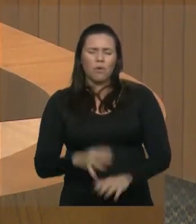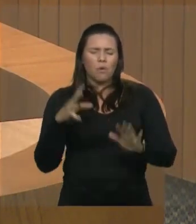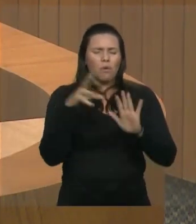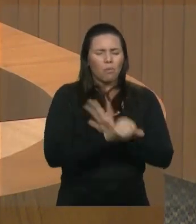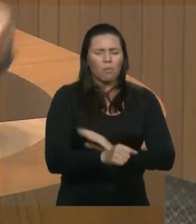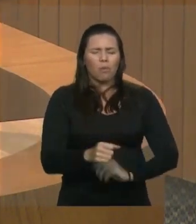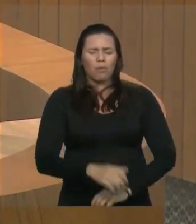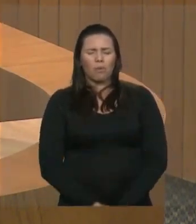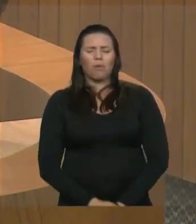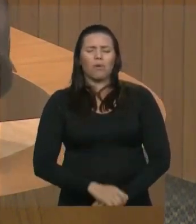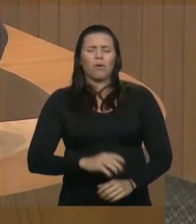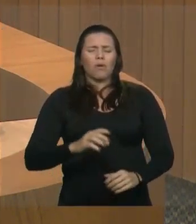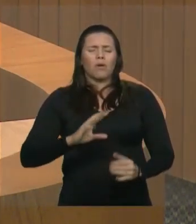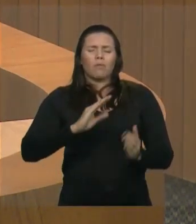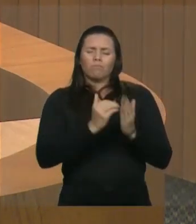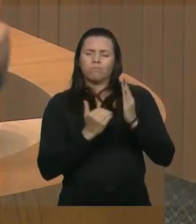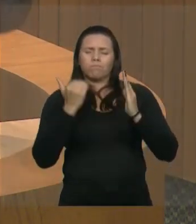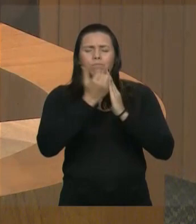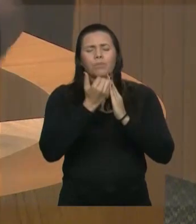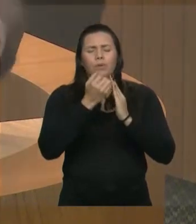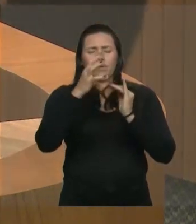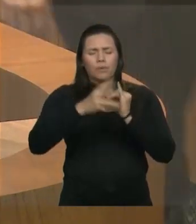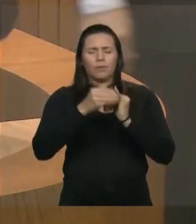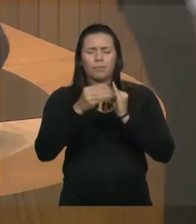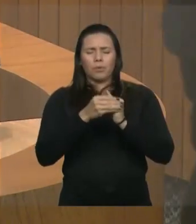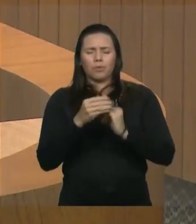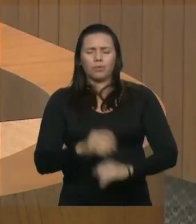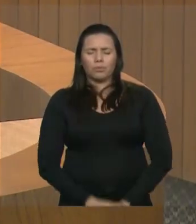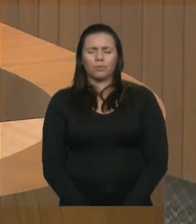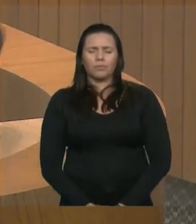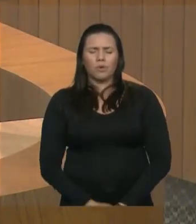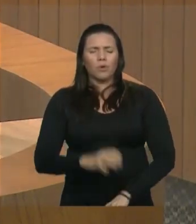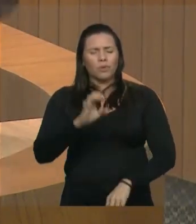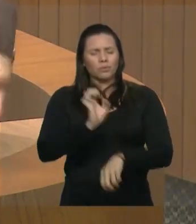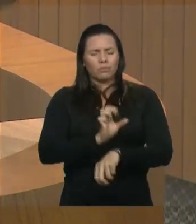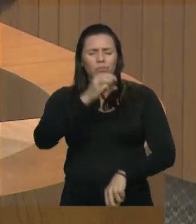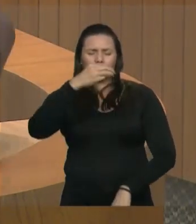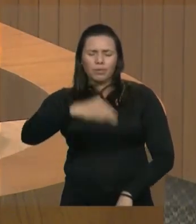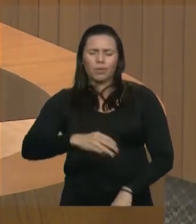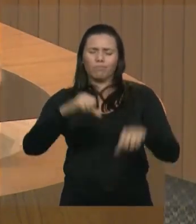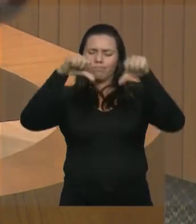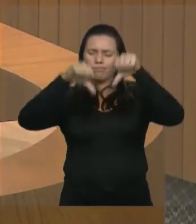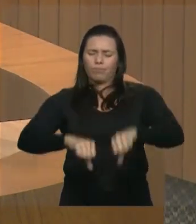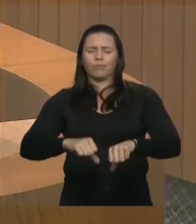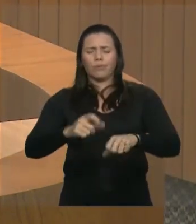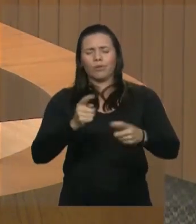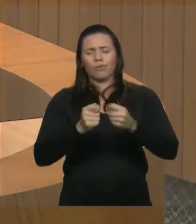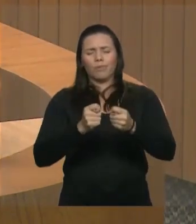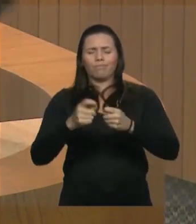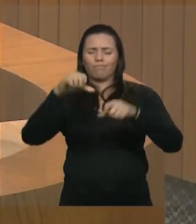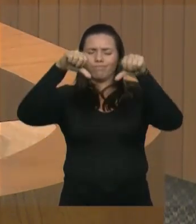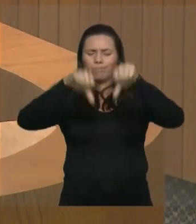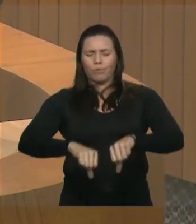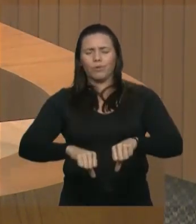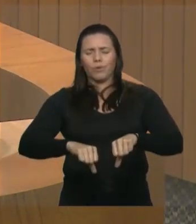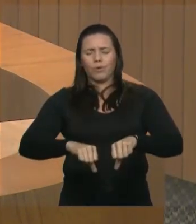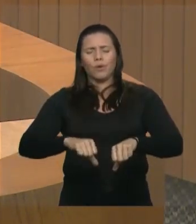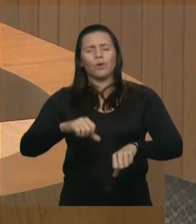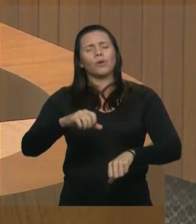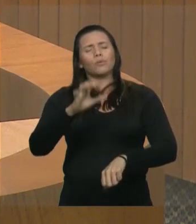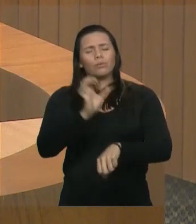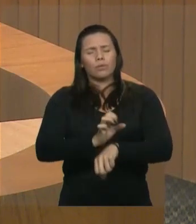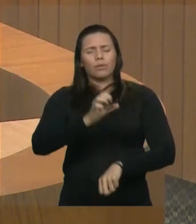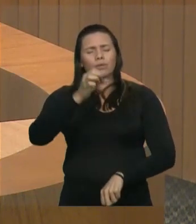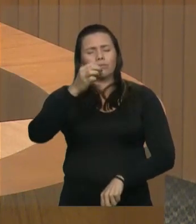impostos, endividou o estado, quebrou o estado do Maranhão, e o estado do Maranhão é o estado mais pobre